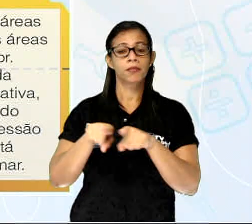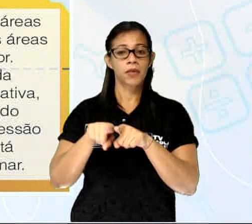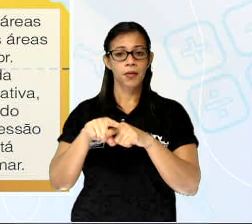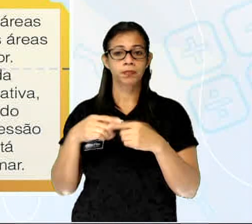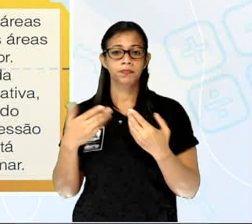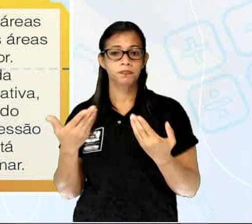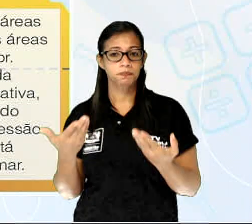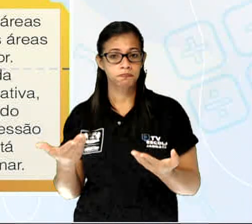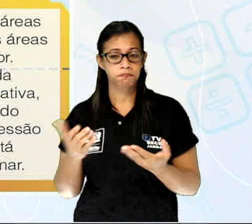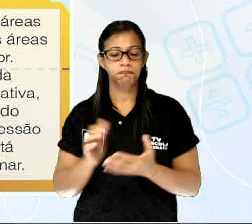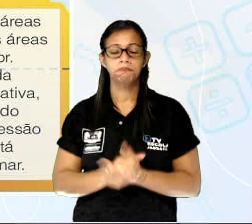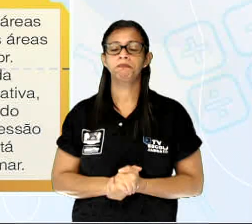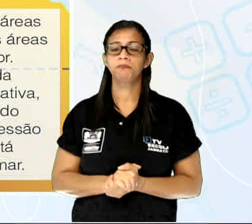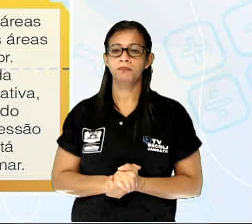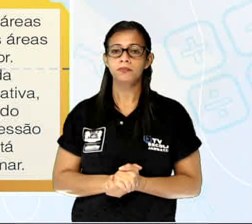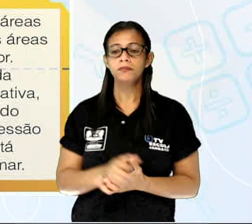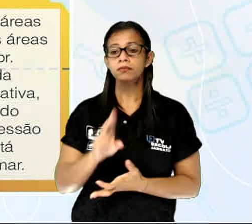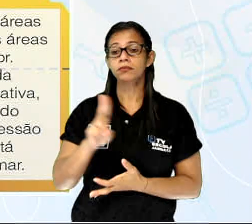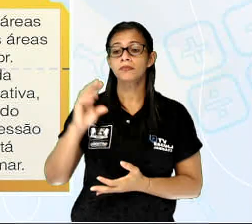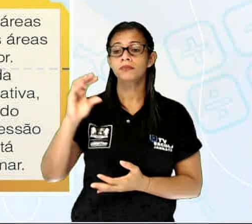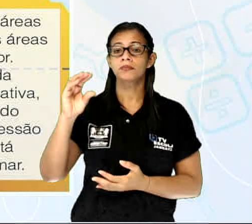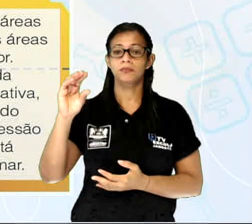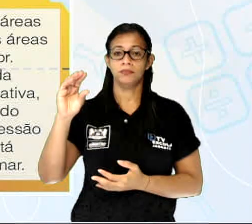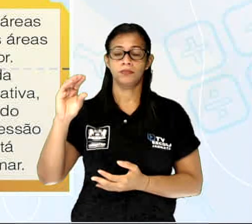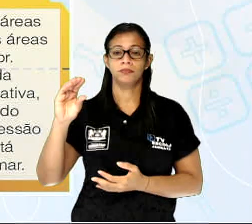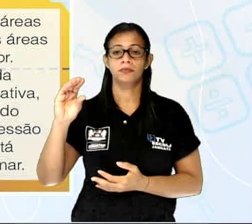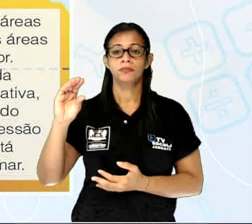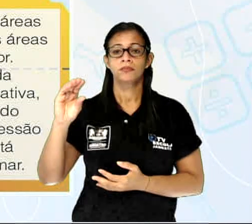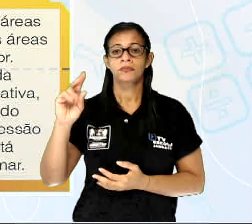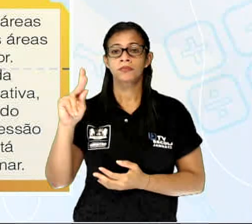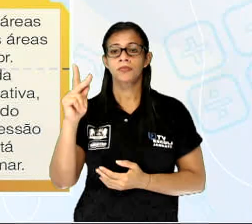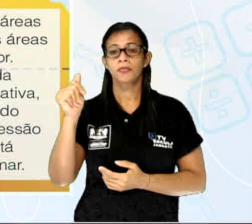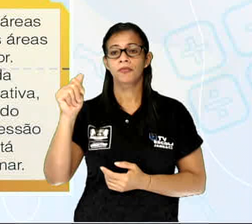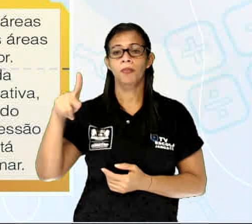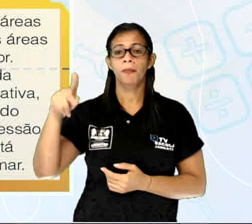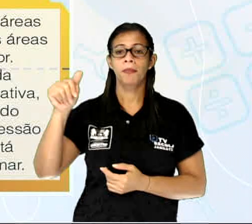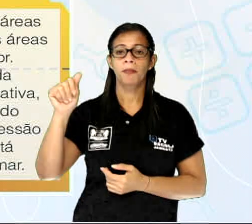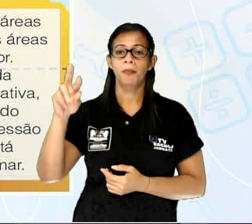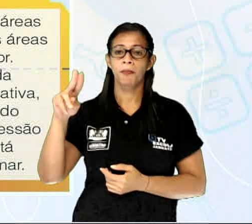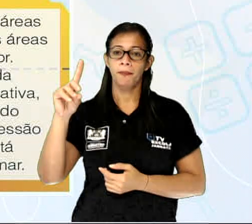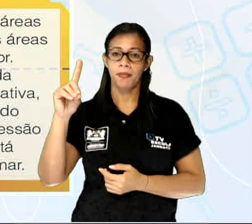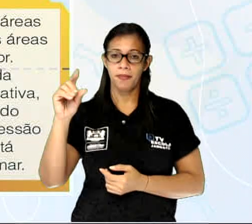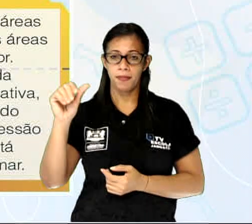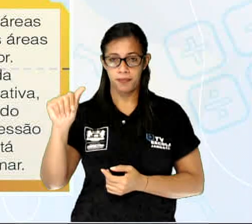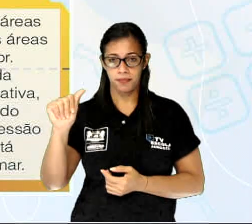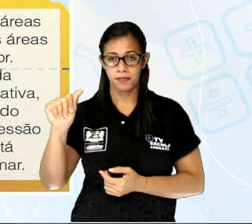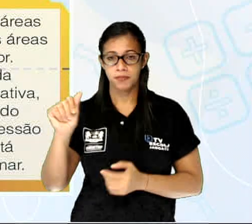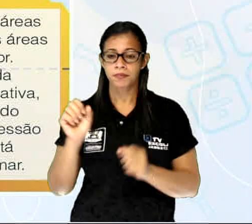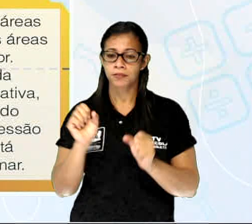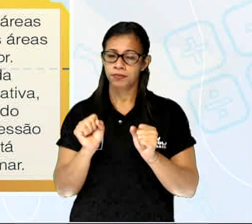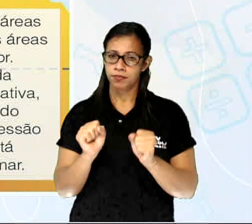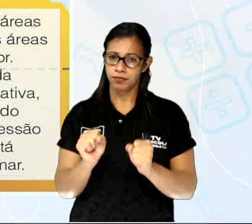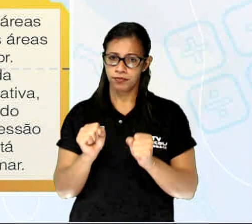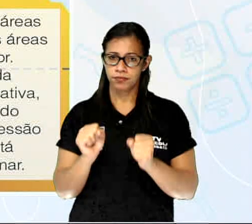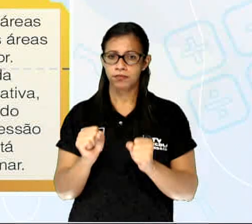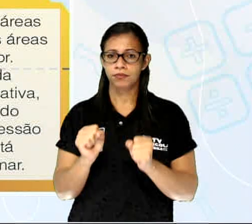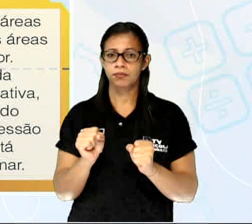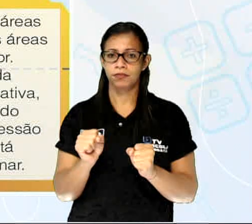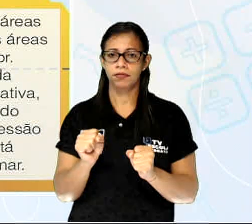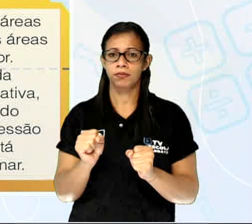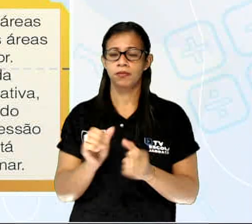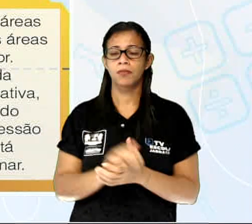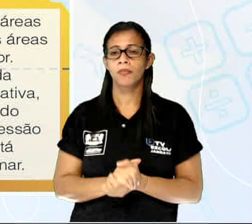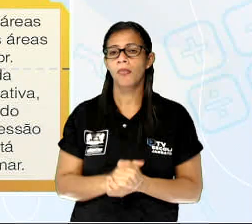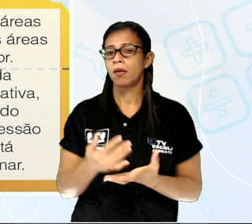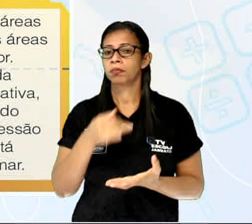rochosas acima de 600 metros que possuem uma parte plana, né? Só que em